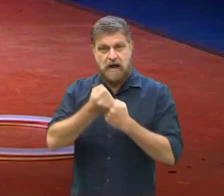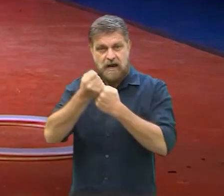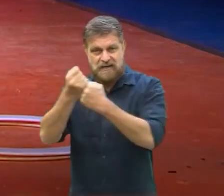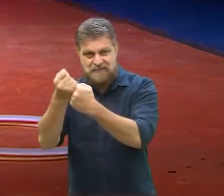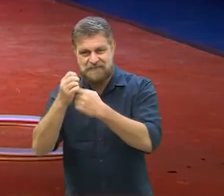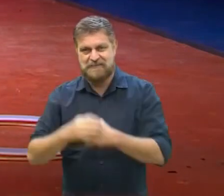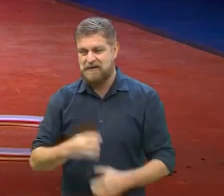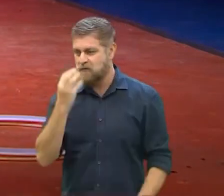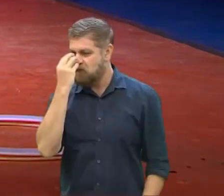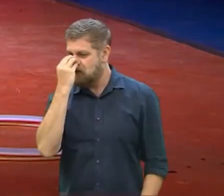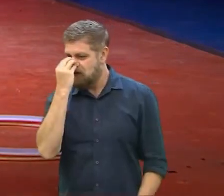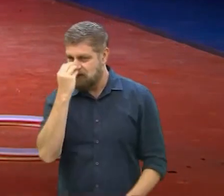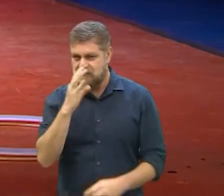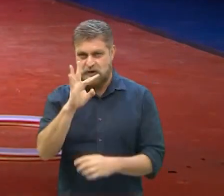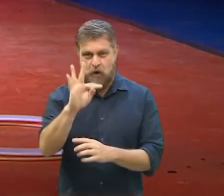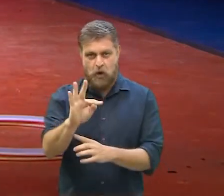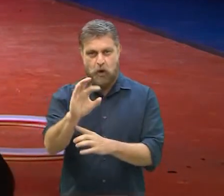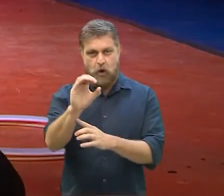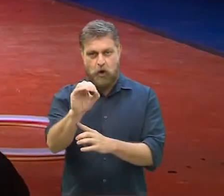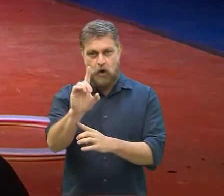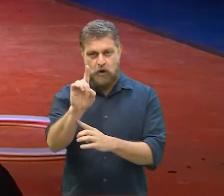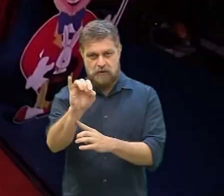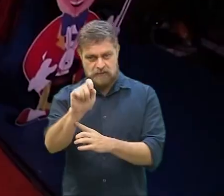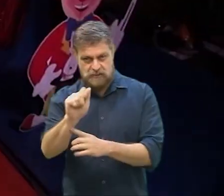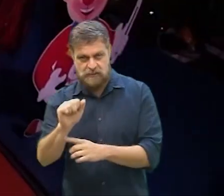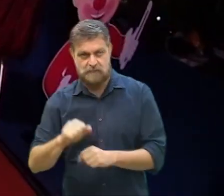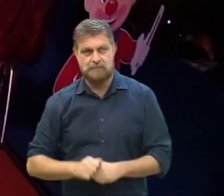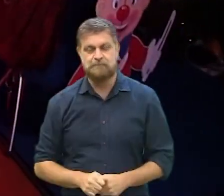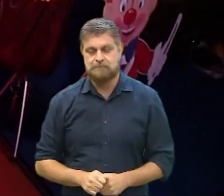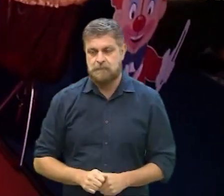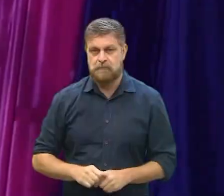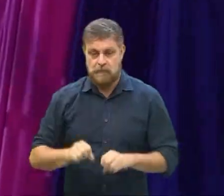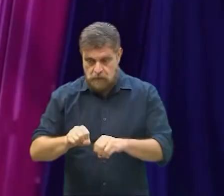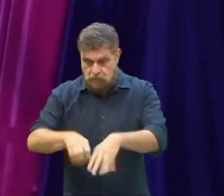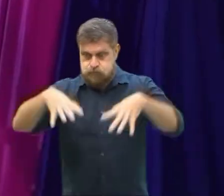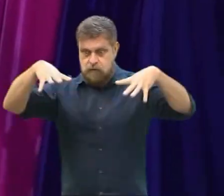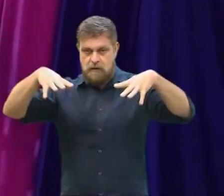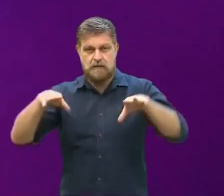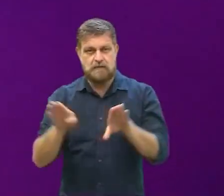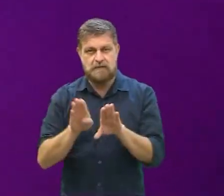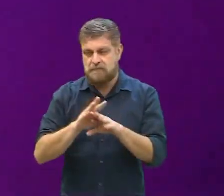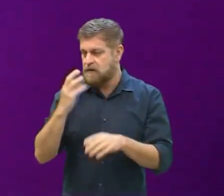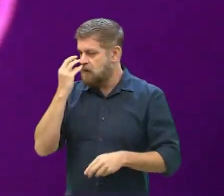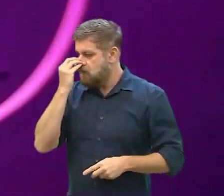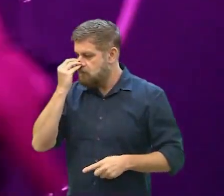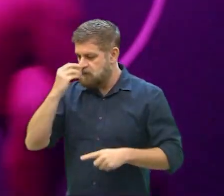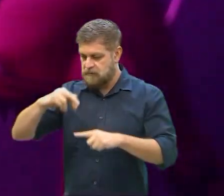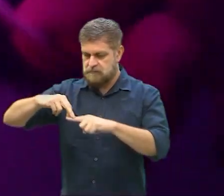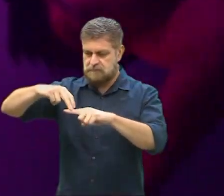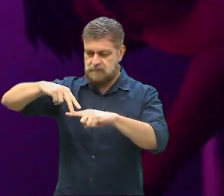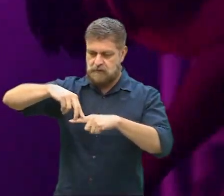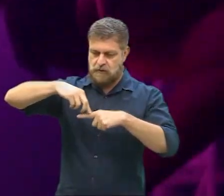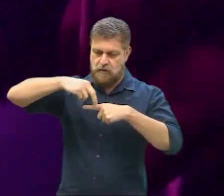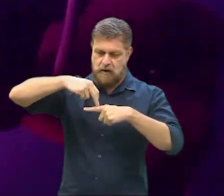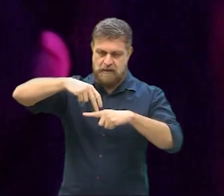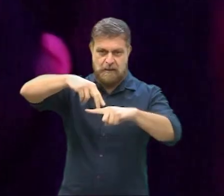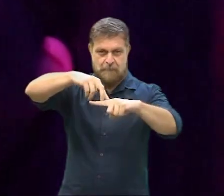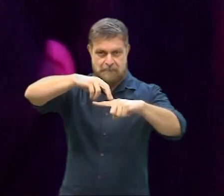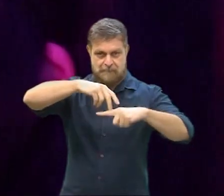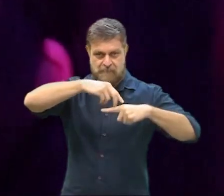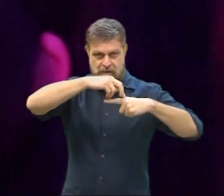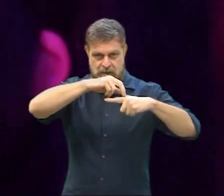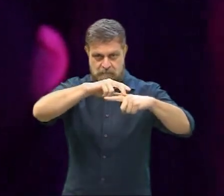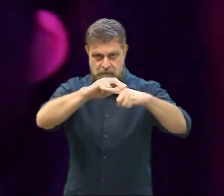Todinho. Pra fazer as mágicas dele. Entre mágico, palhaço, corda bamba, a retomada